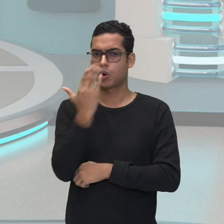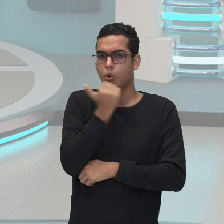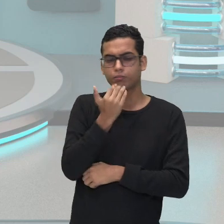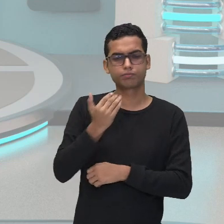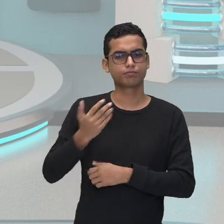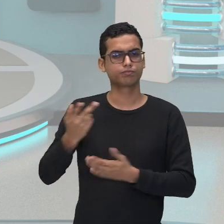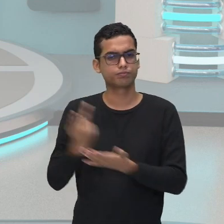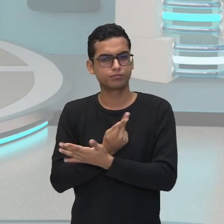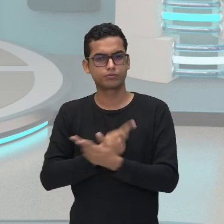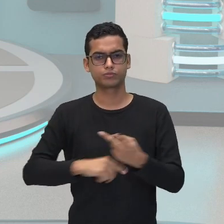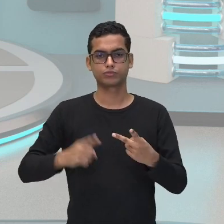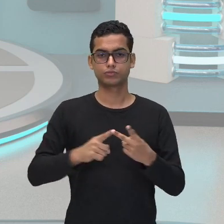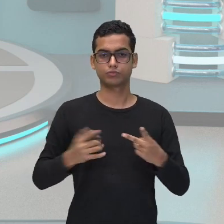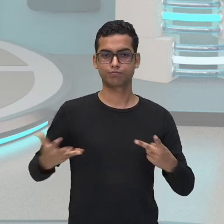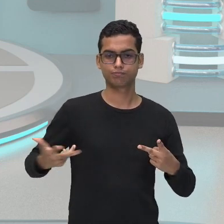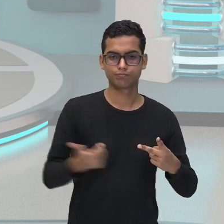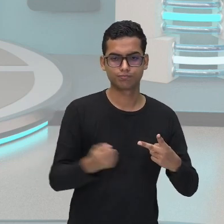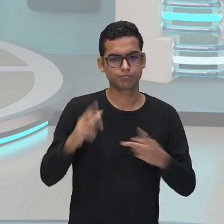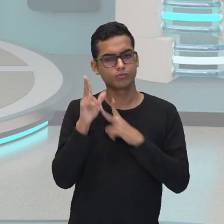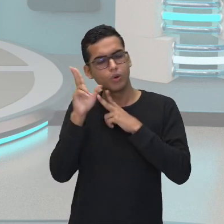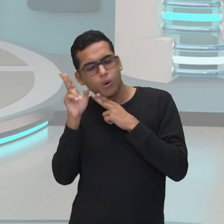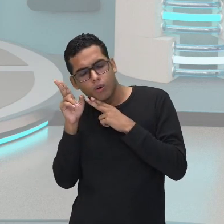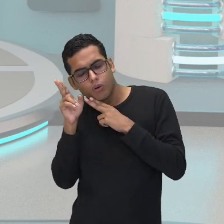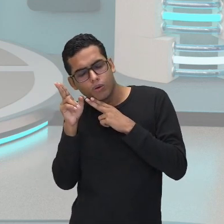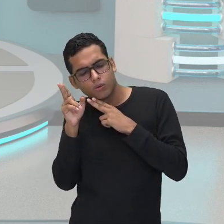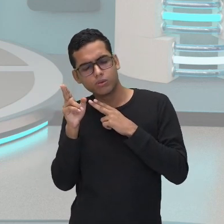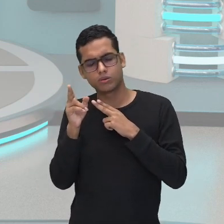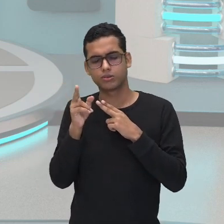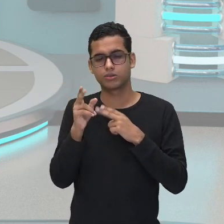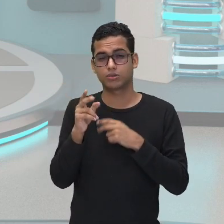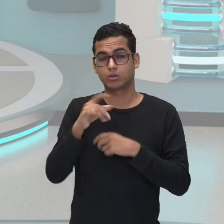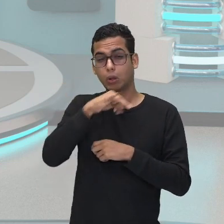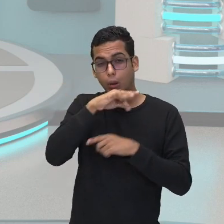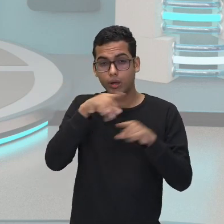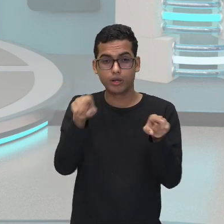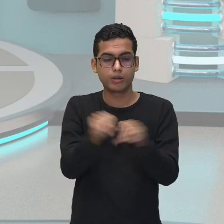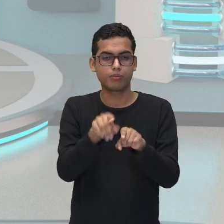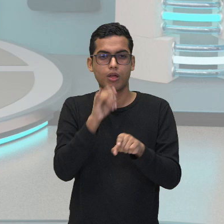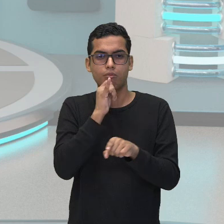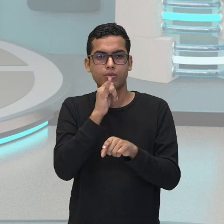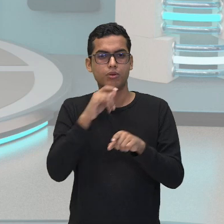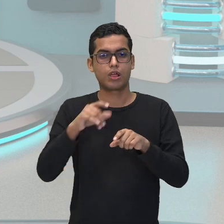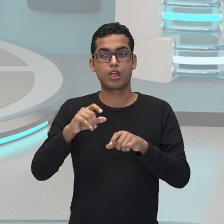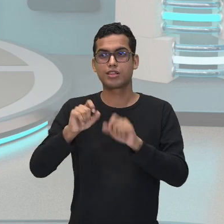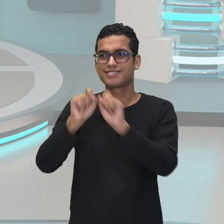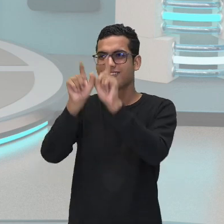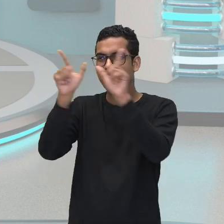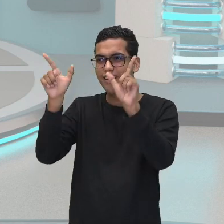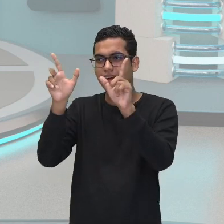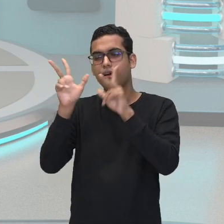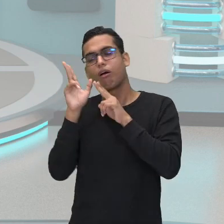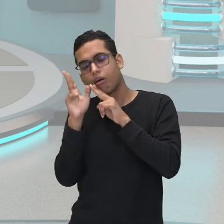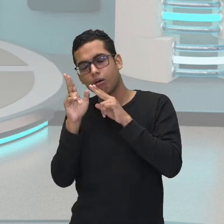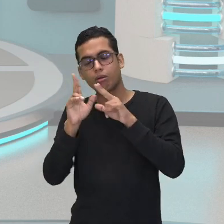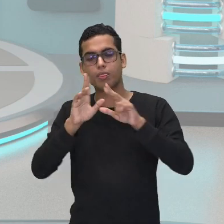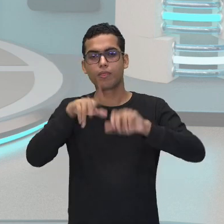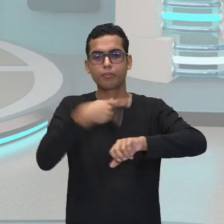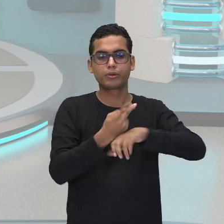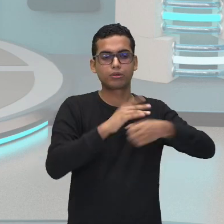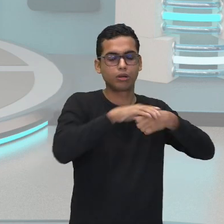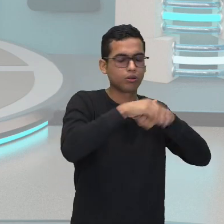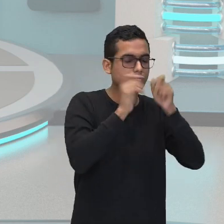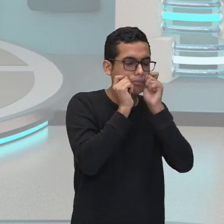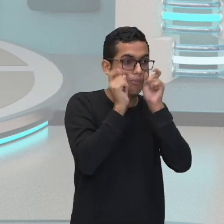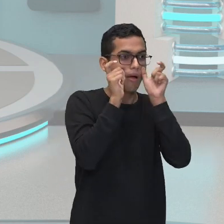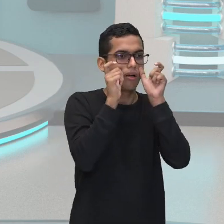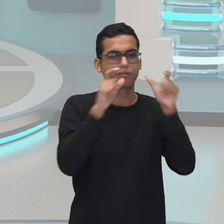alimentação, uma má qualidade do sono, às vezes ela troca o dia pela noite, né, fica constantemente estressado, então tudo isso